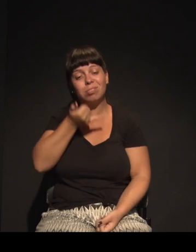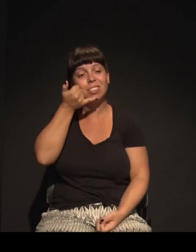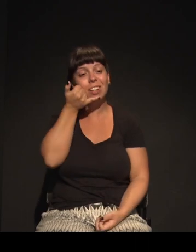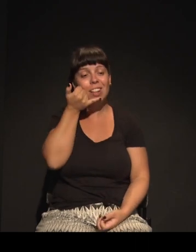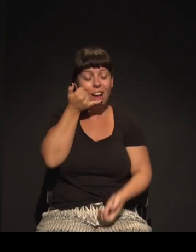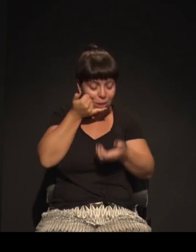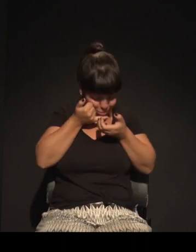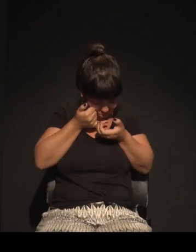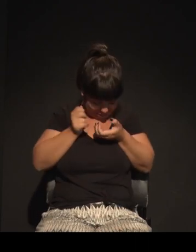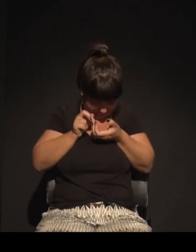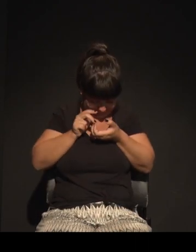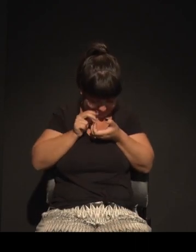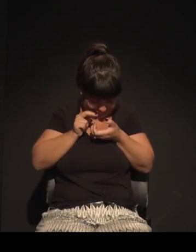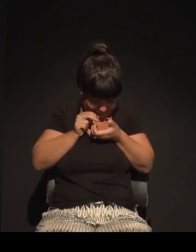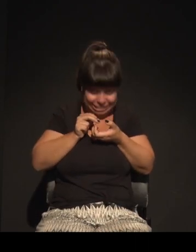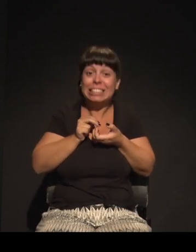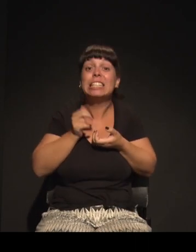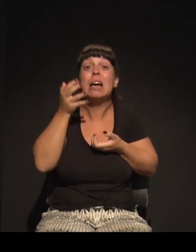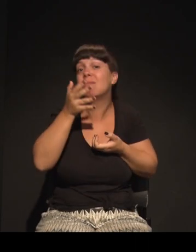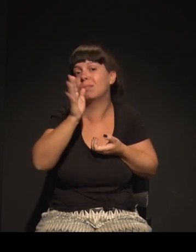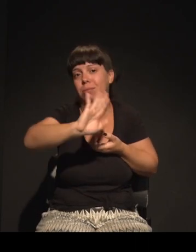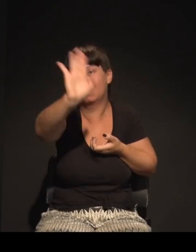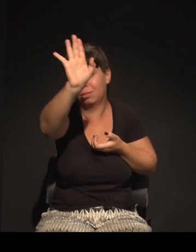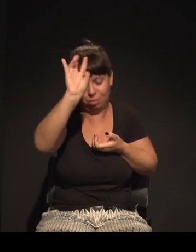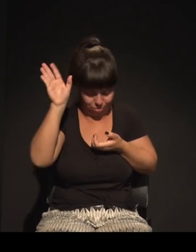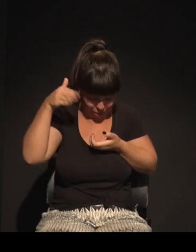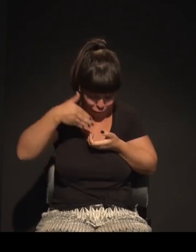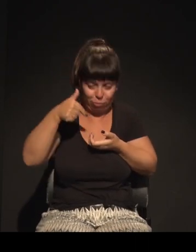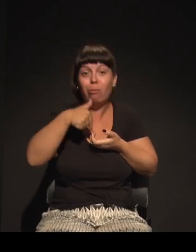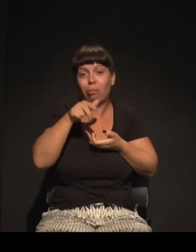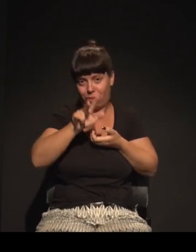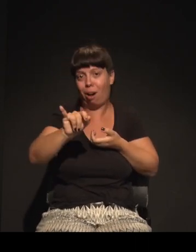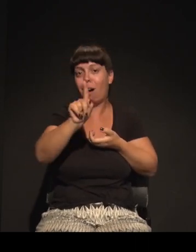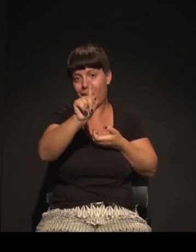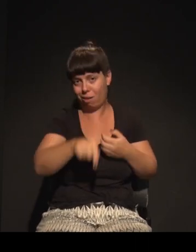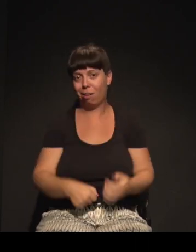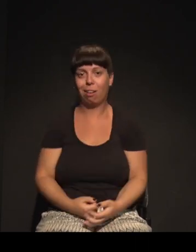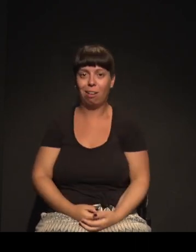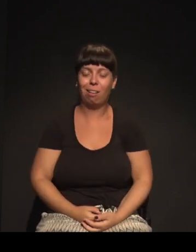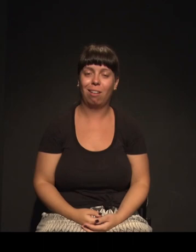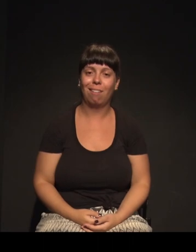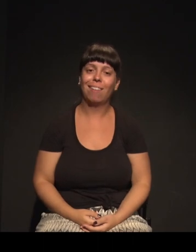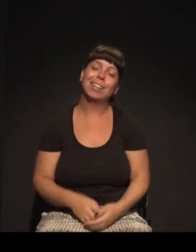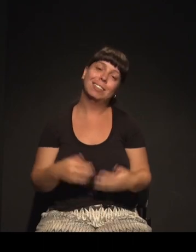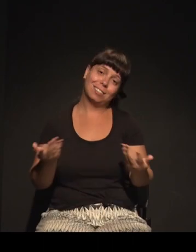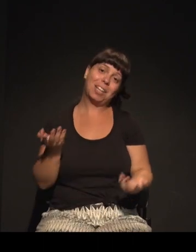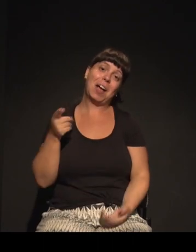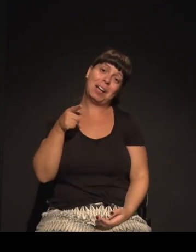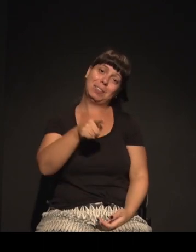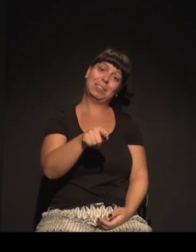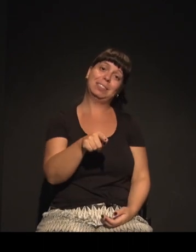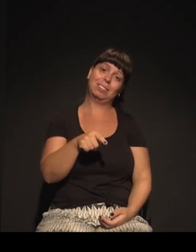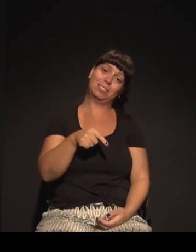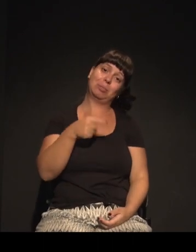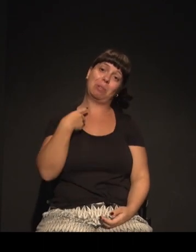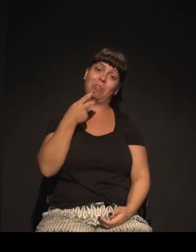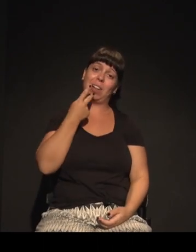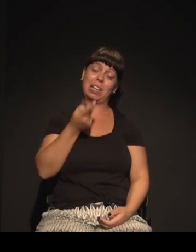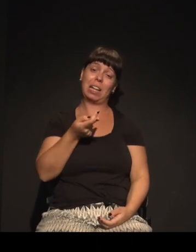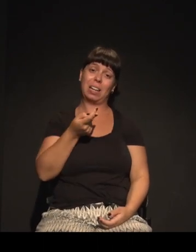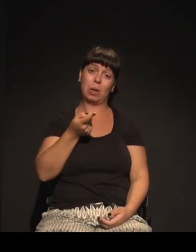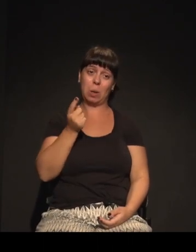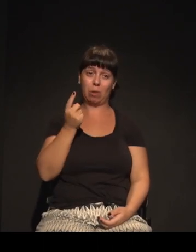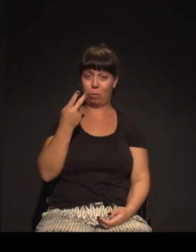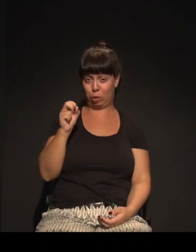me fazer palestra vou ficar só no celular então é isso eu acho que eu tenho para falar não sei se já foi 20